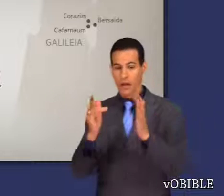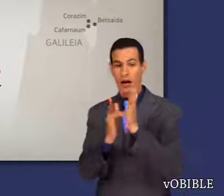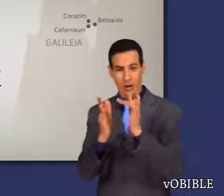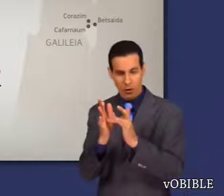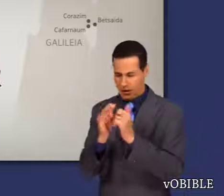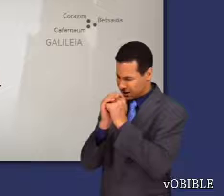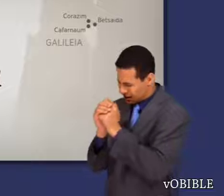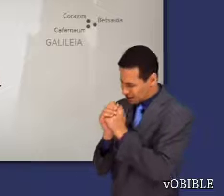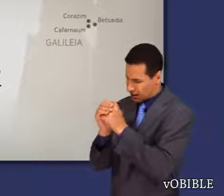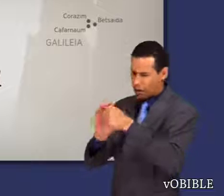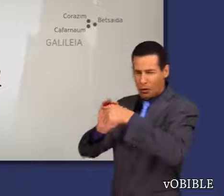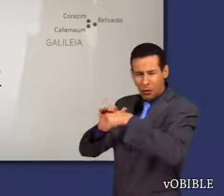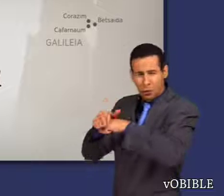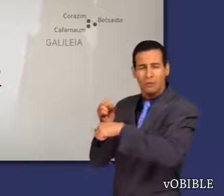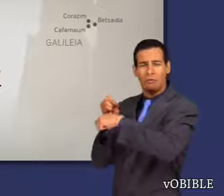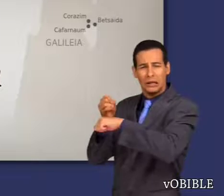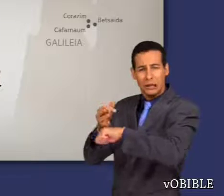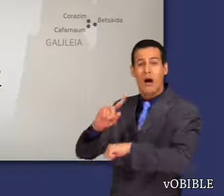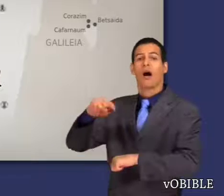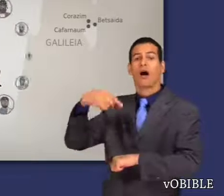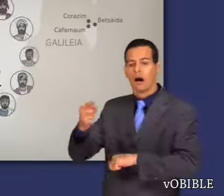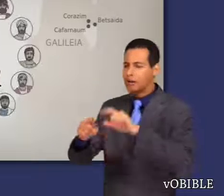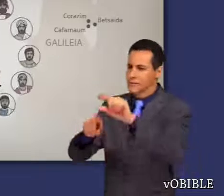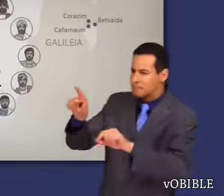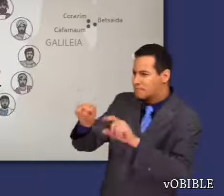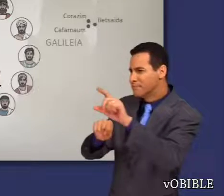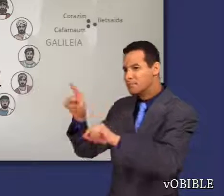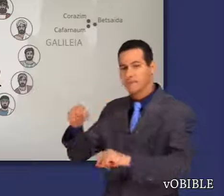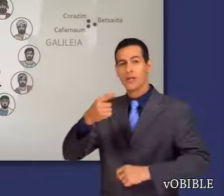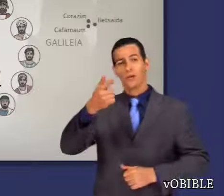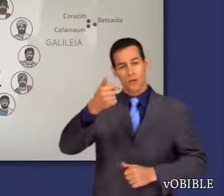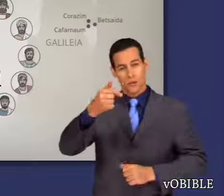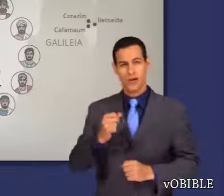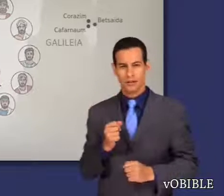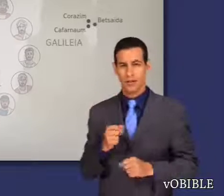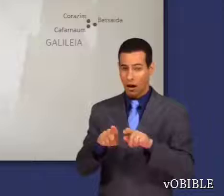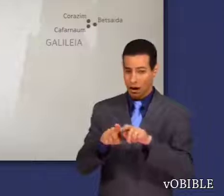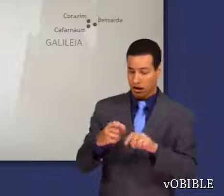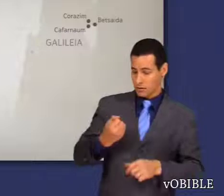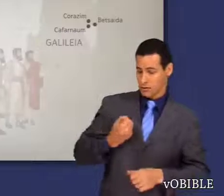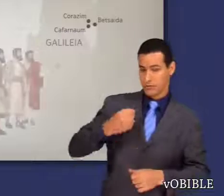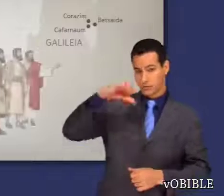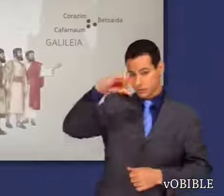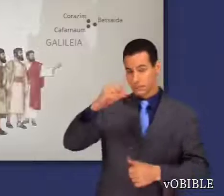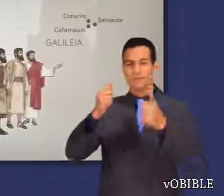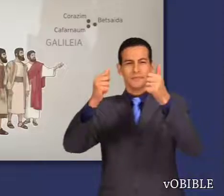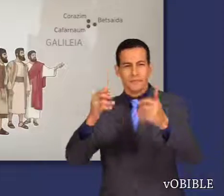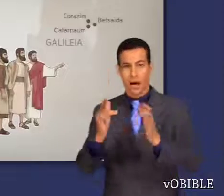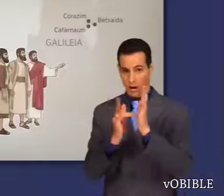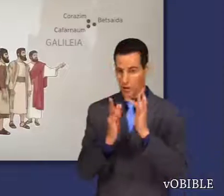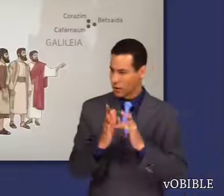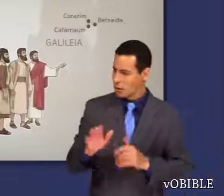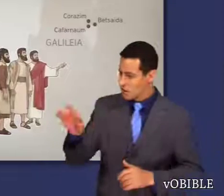como Jesus, depois de passar uma noite inteira orando, escolheu os 12 apóstolos. No capítulo 9,